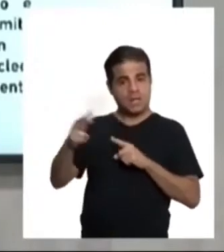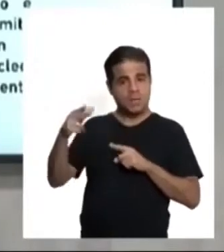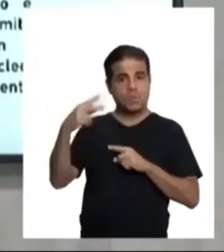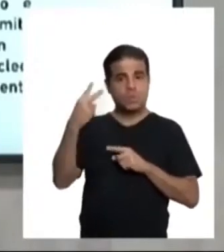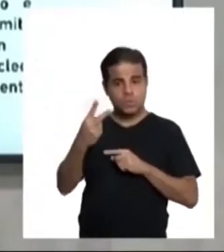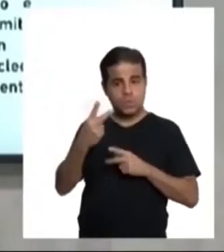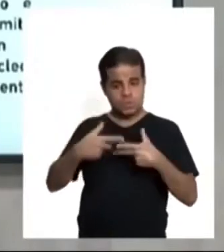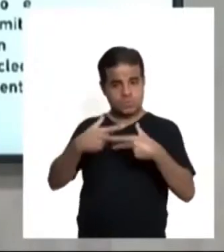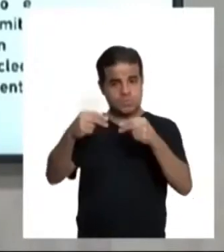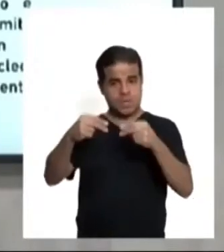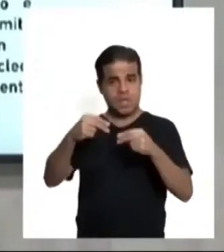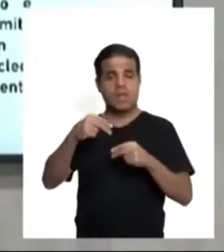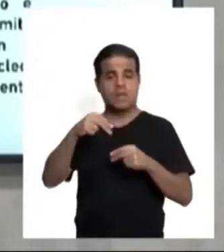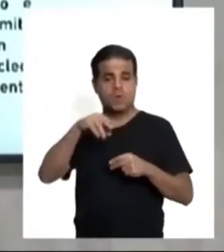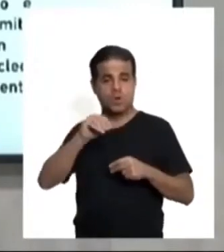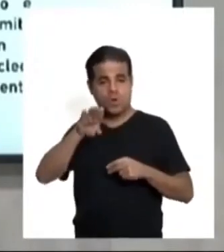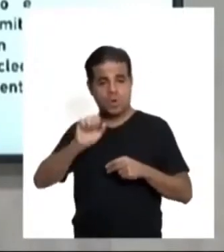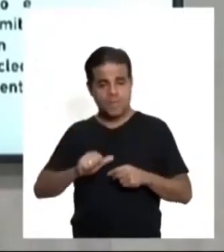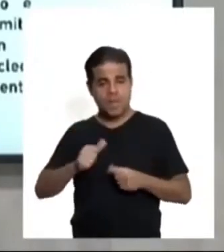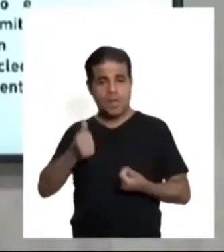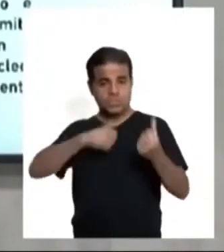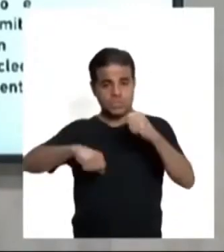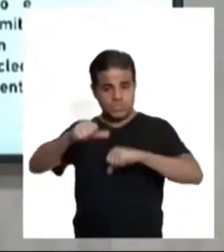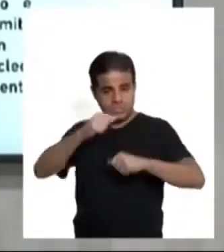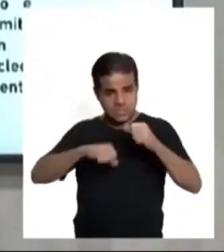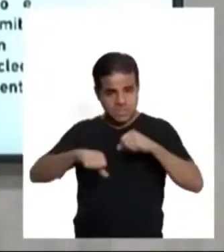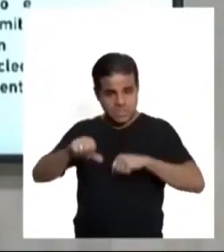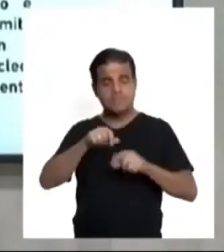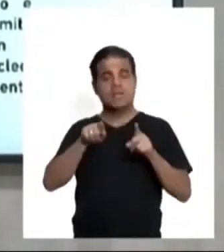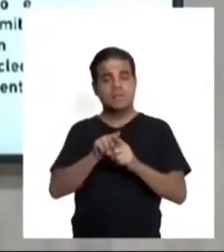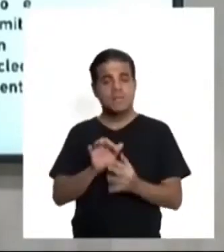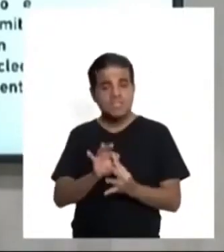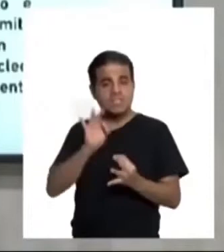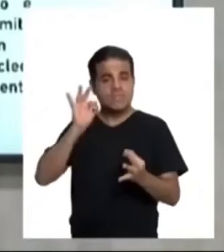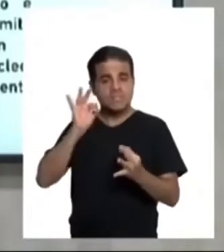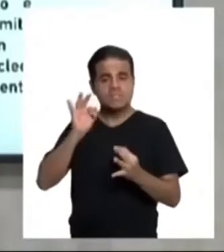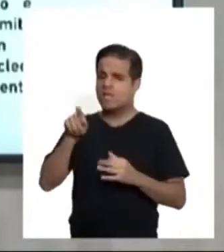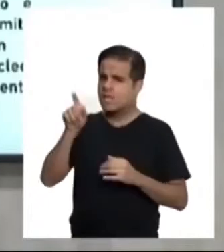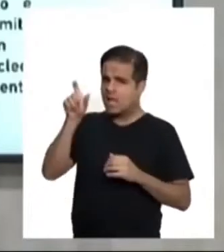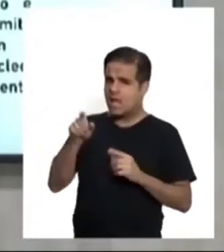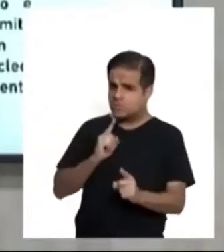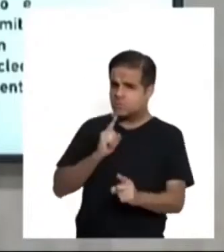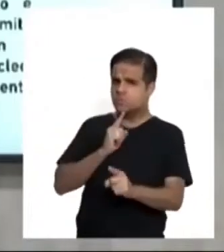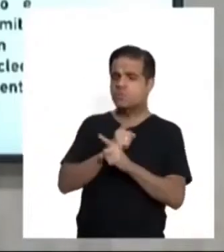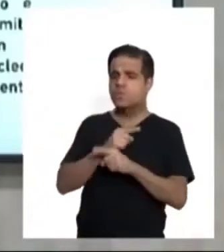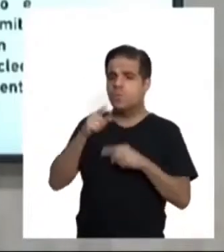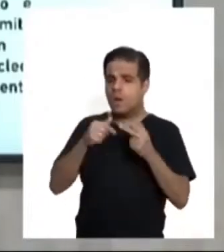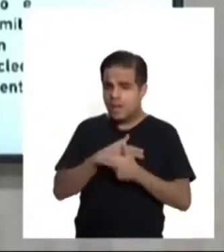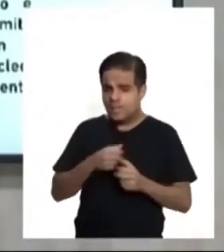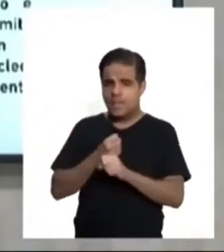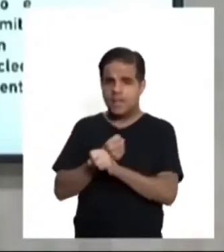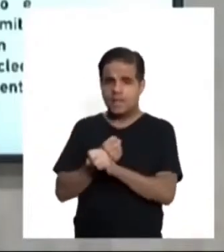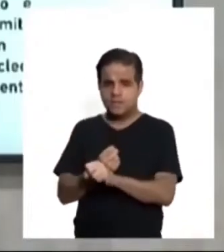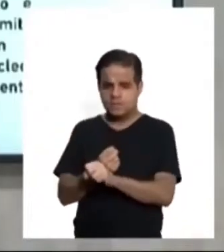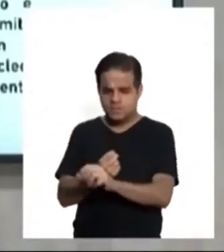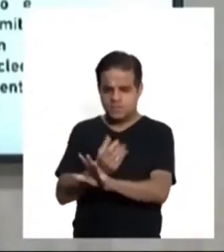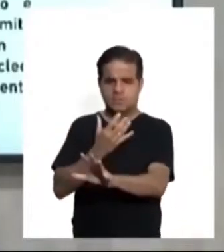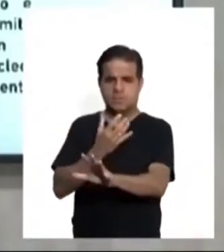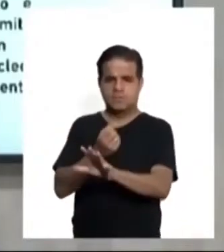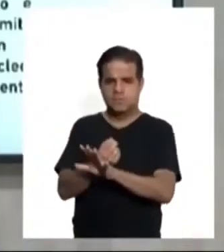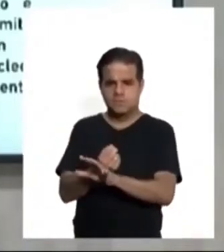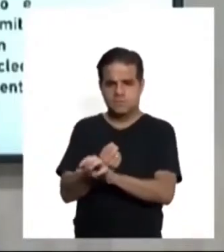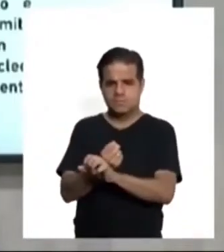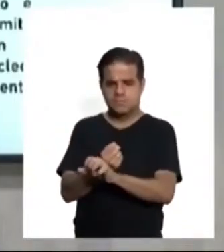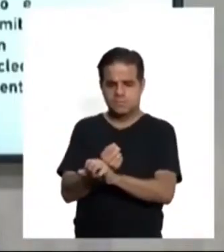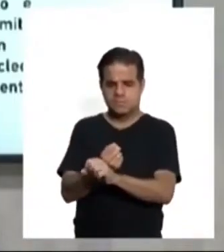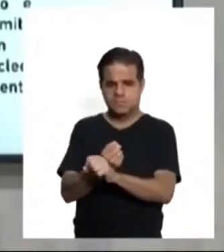Nobel, um de Química e um de Física. Interessante que ela descobriu o elemento radioativo junto com um cara chamado Becquerel.